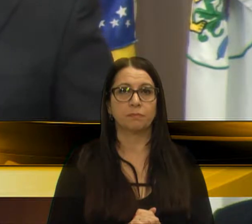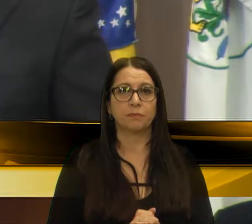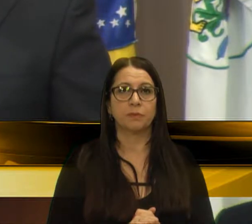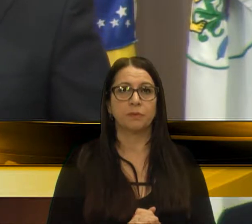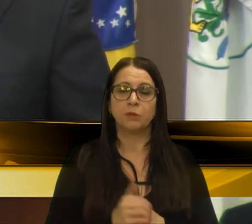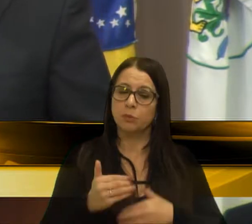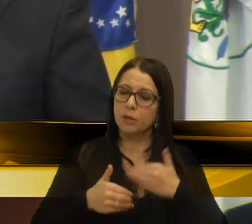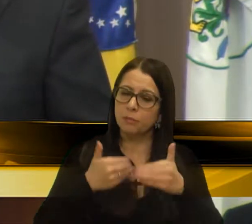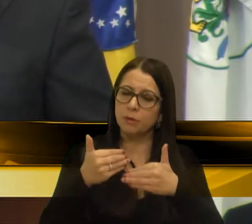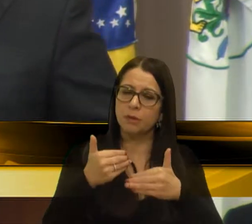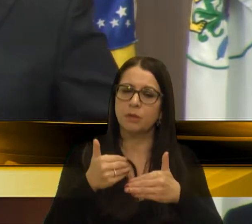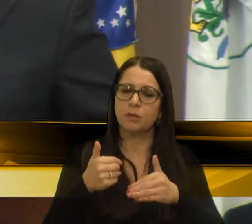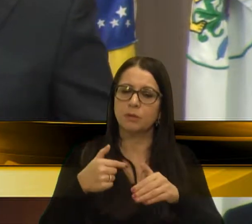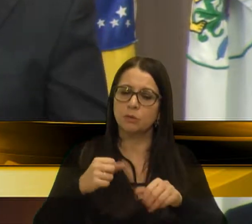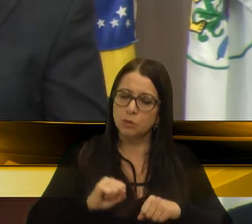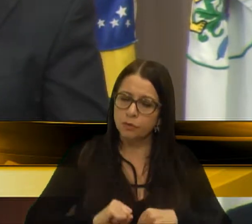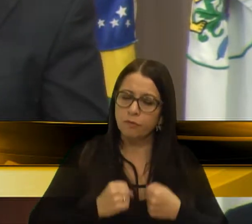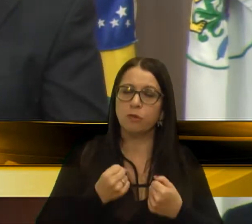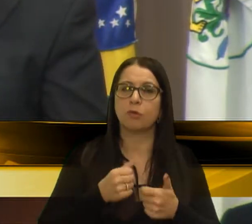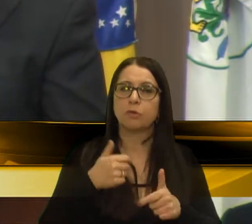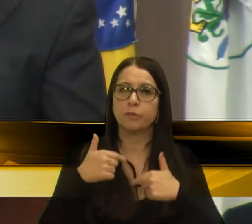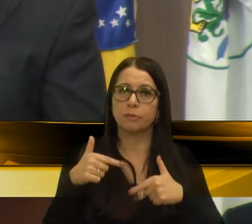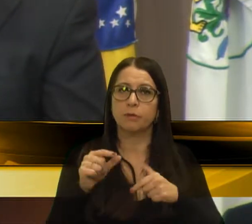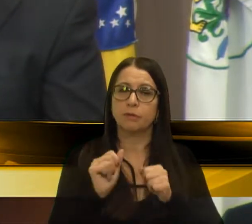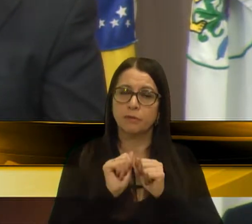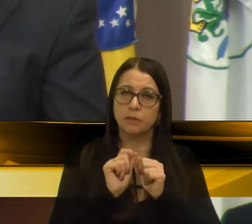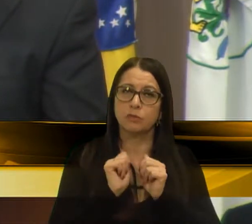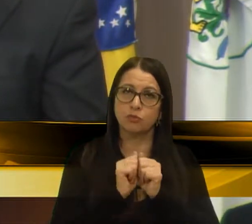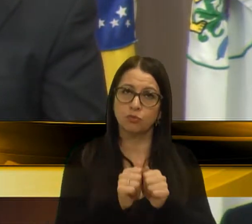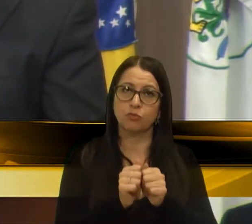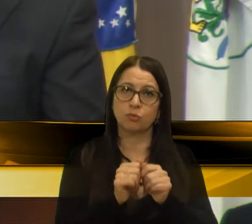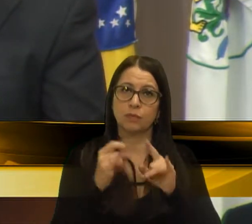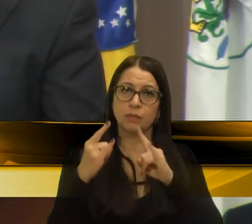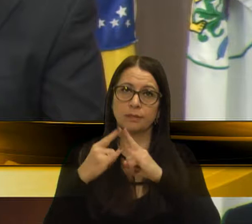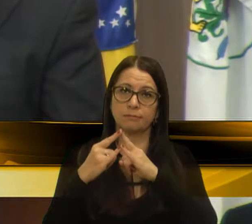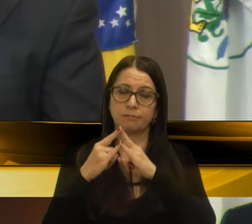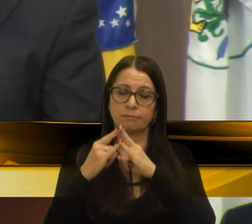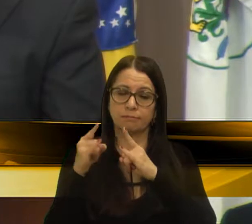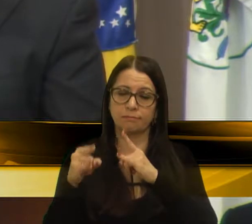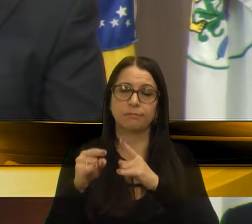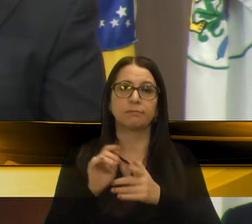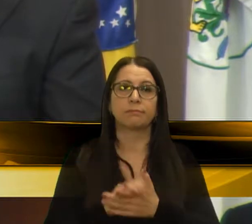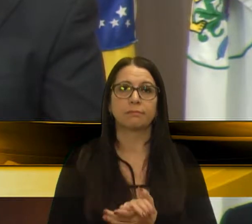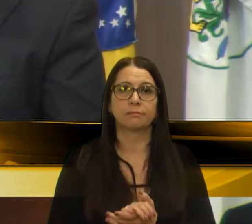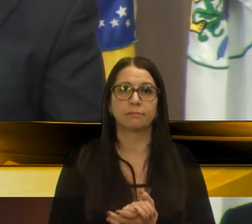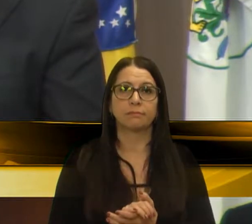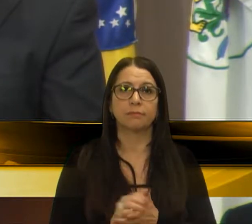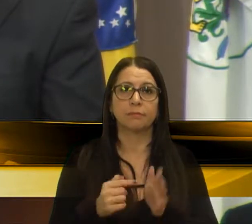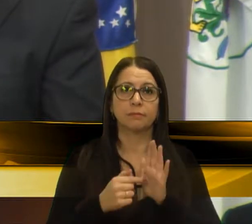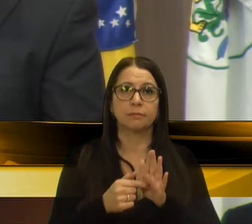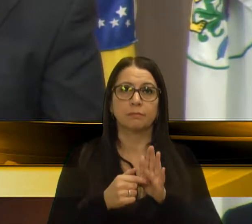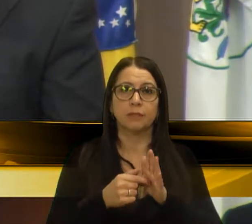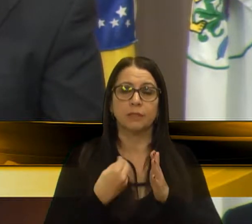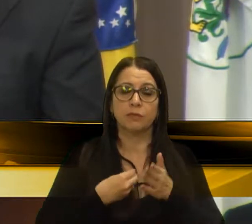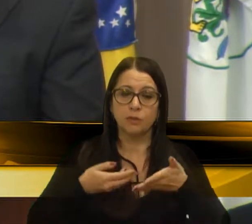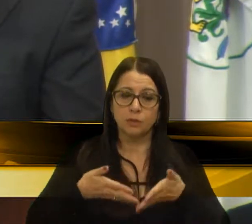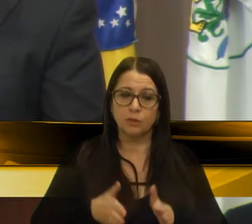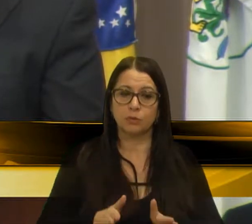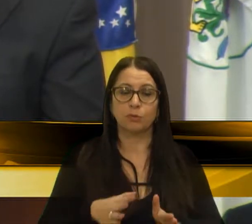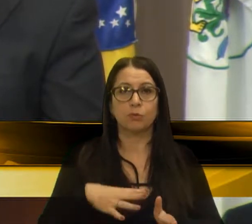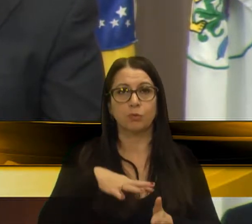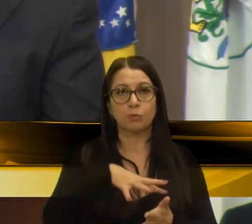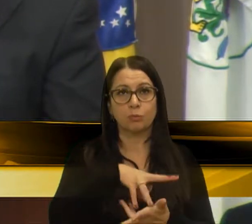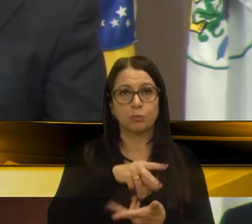trajetória, seu esforço, seu trabalho que o senhor faz frente àquela entidade. Trazer vidas ao mundo e recebê-las